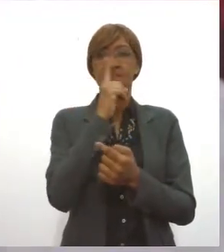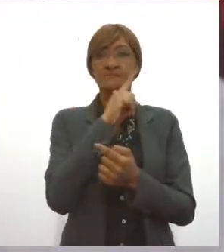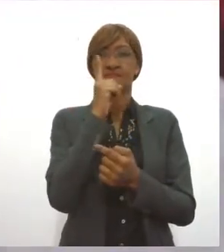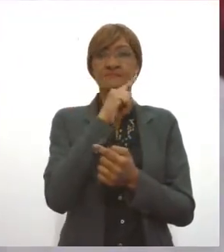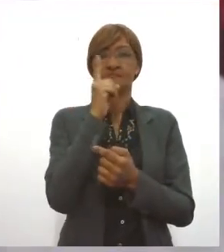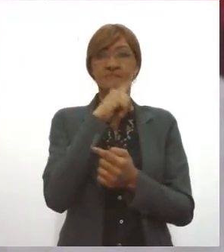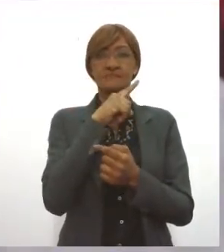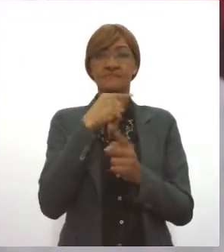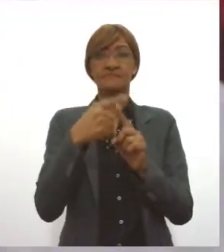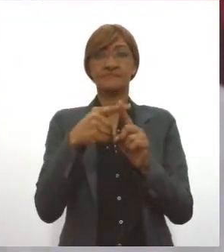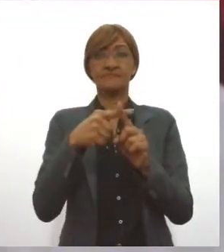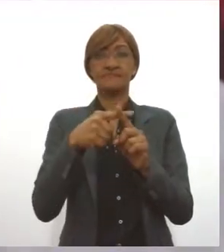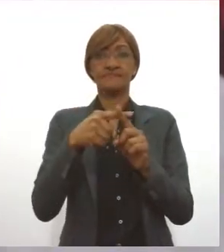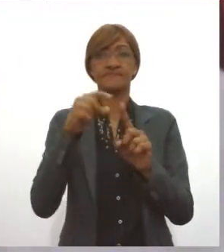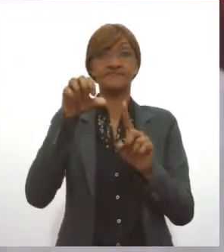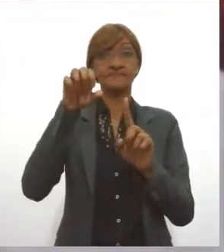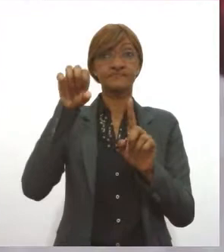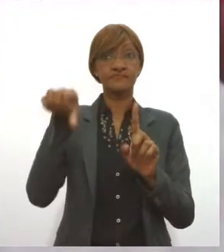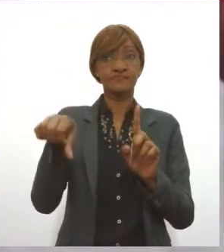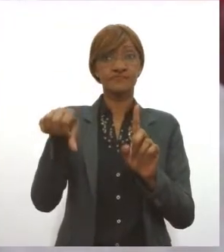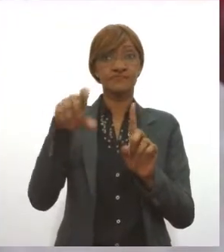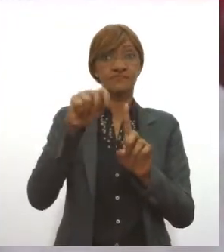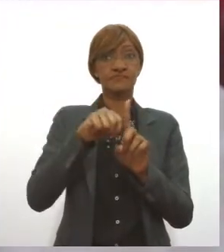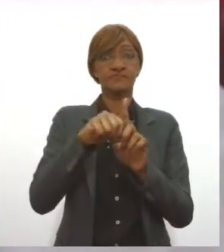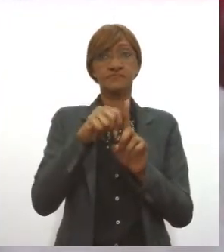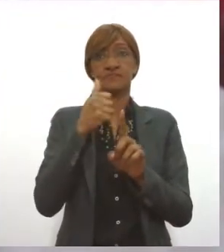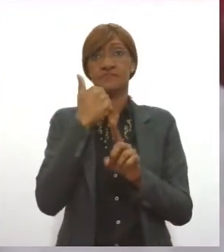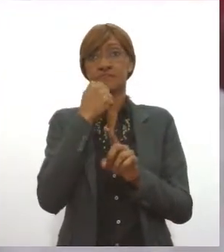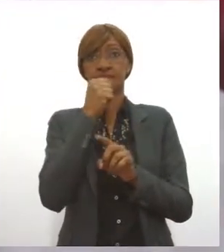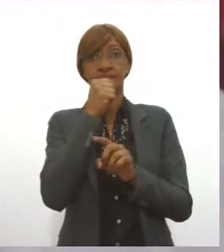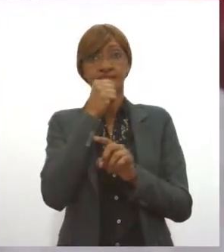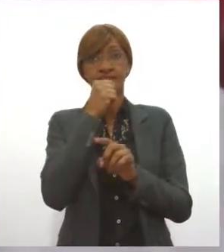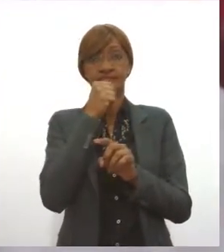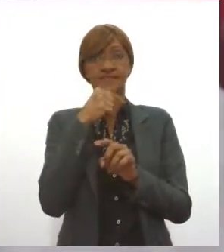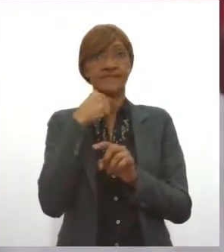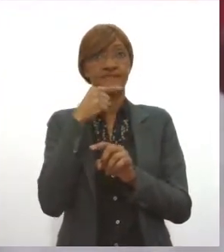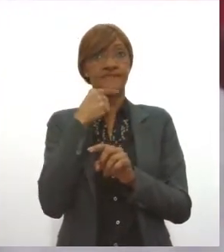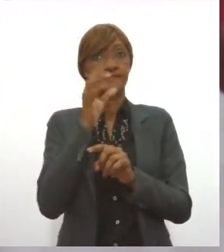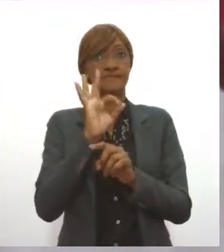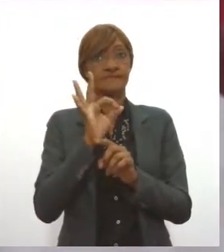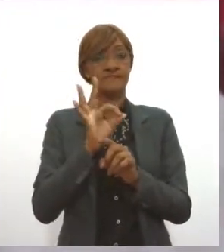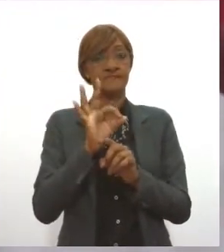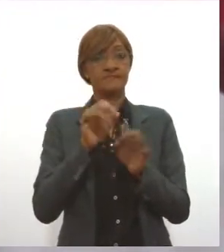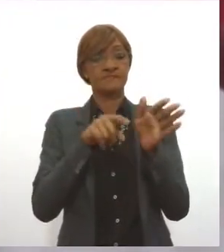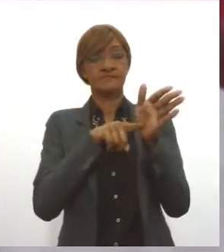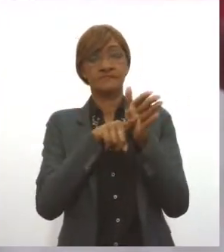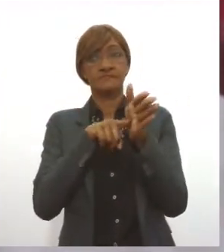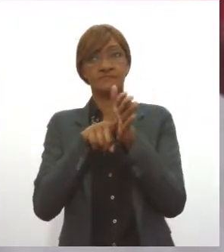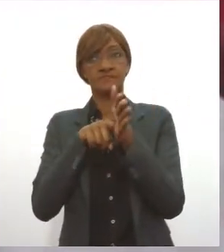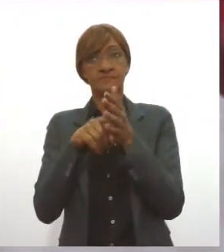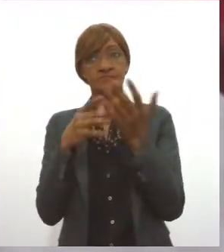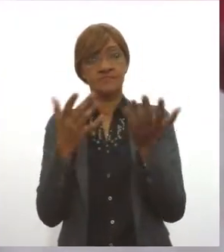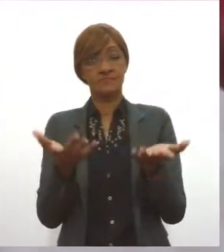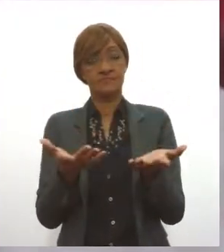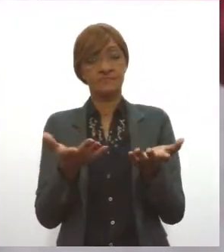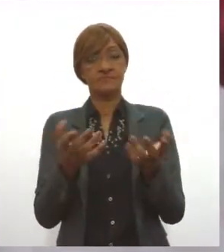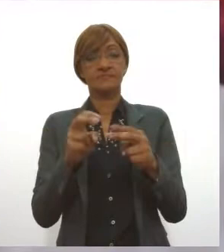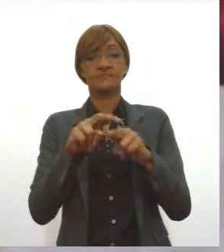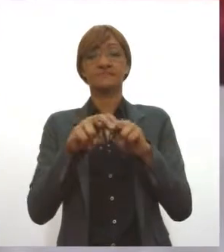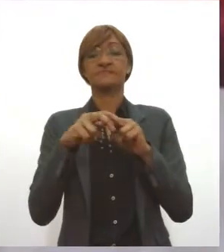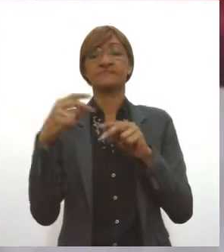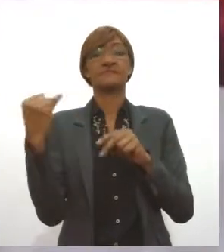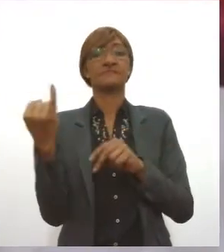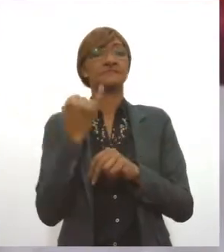pré-natal. Então, isso é muito importante a gente fazer essa reflexão junto